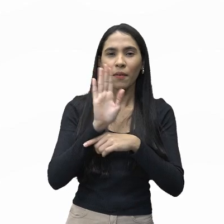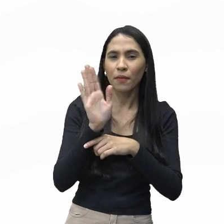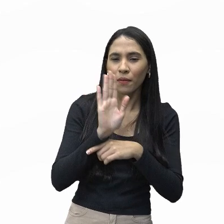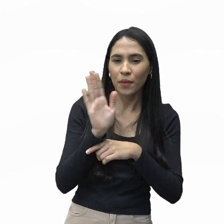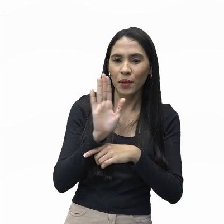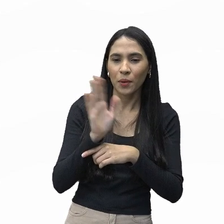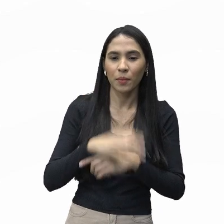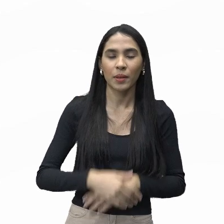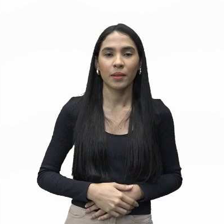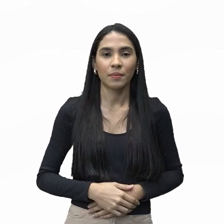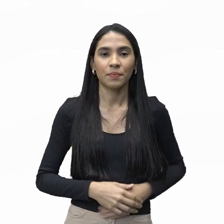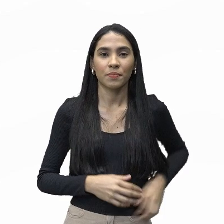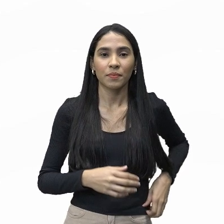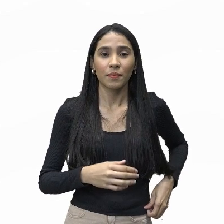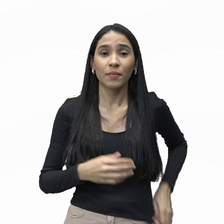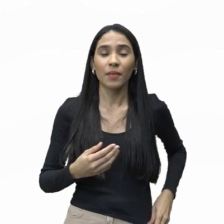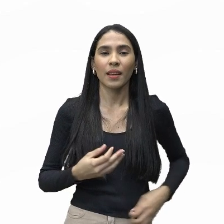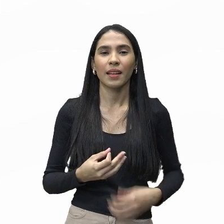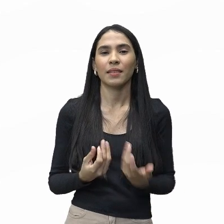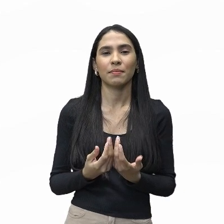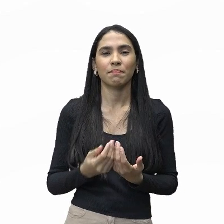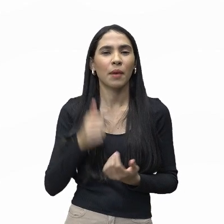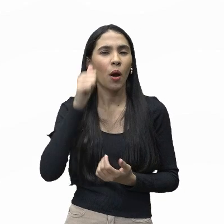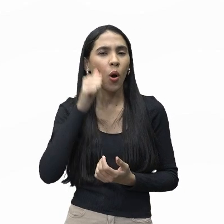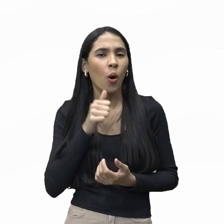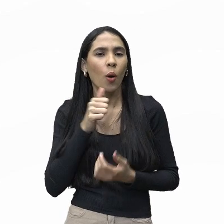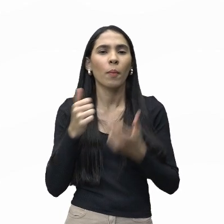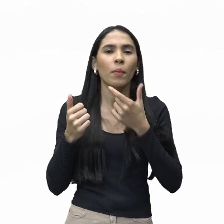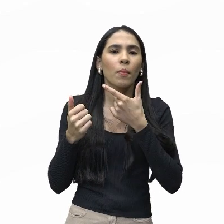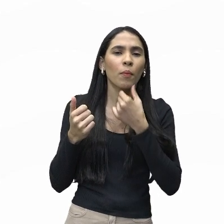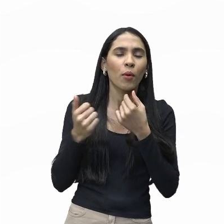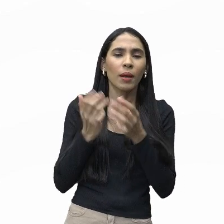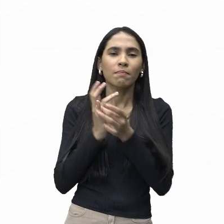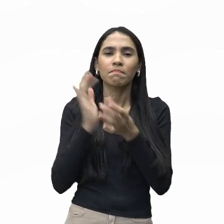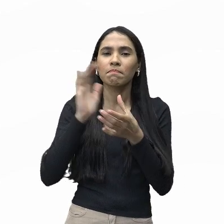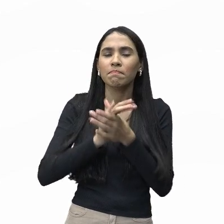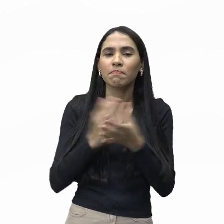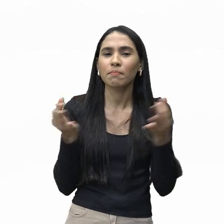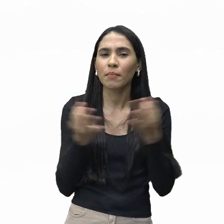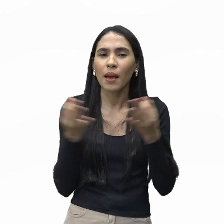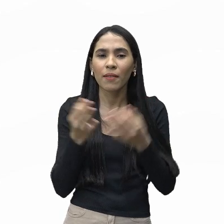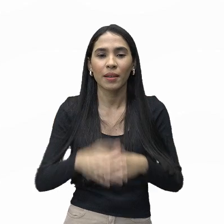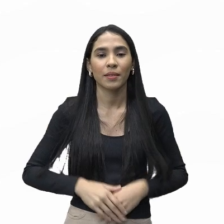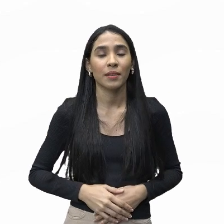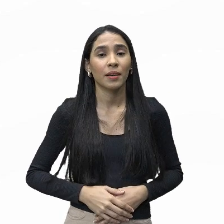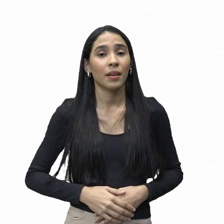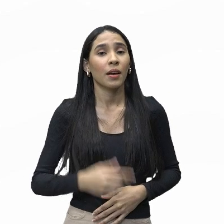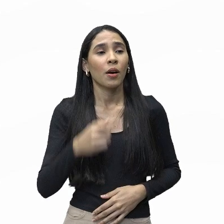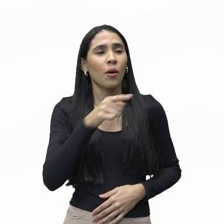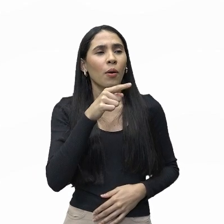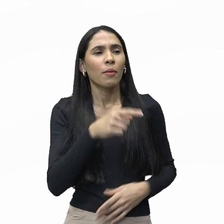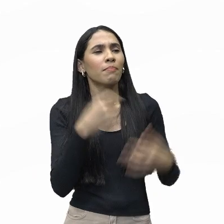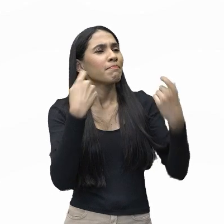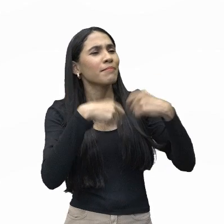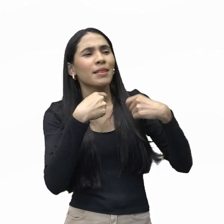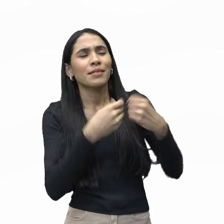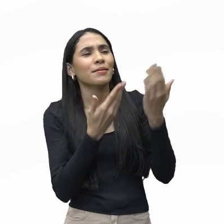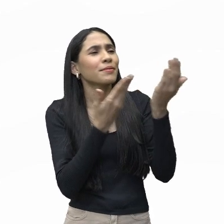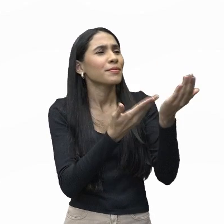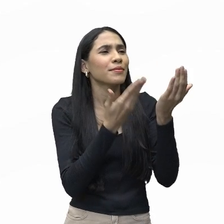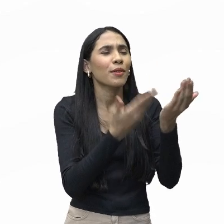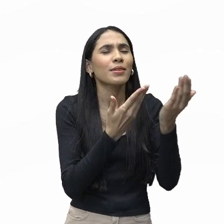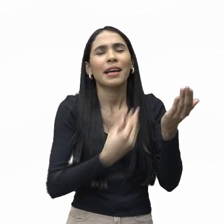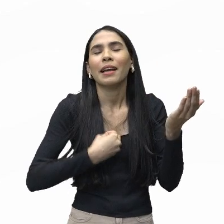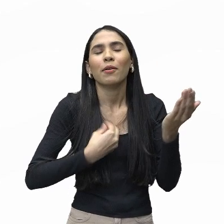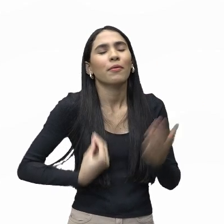né? Aquele casal perfeito lá fazendo juras de amor e ele fala ali para a moça, né? Olha, eu só preciso de você